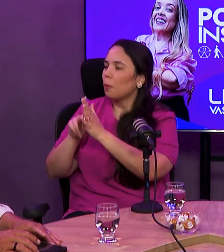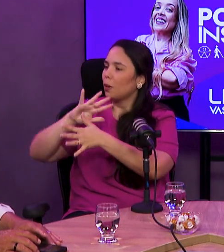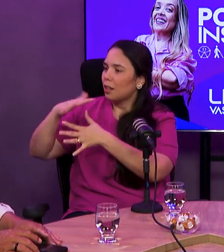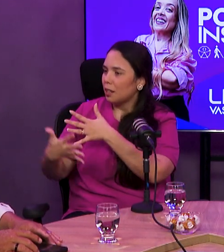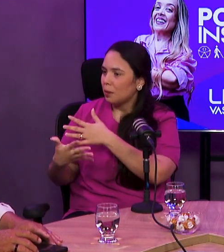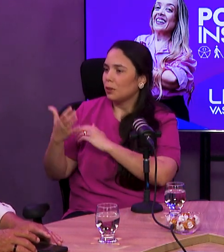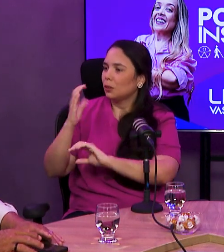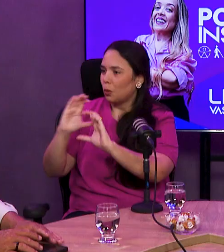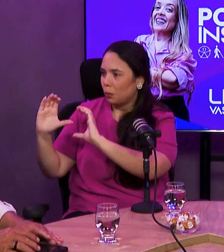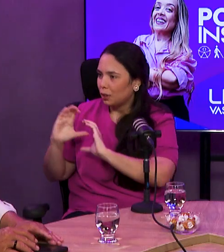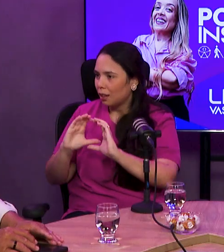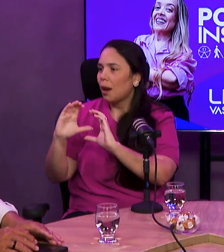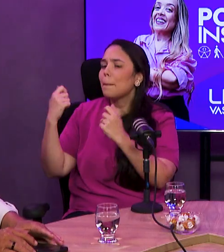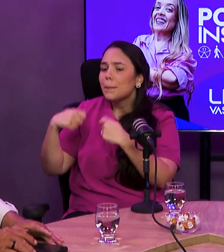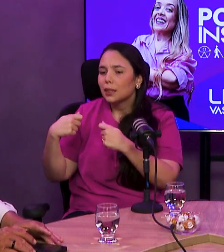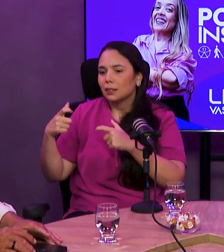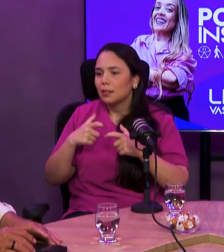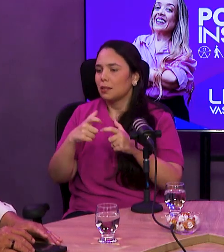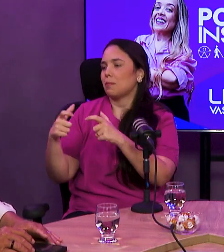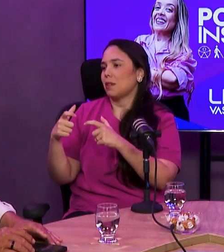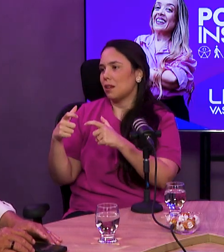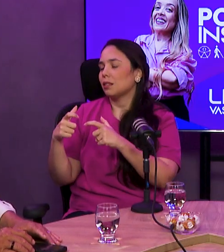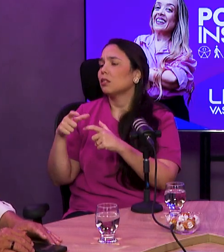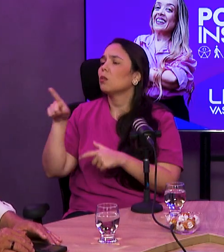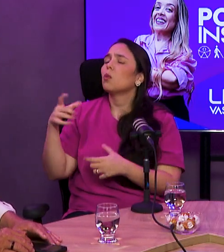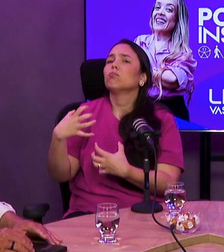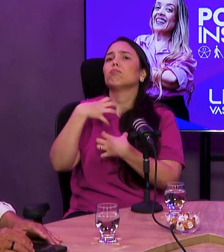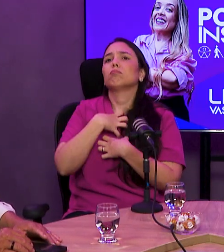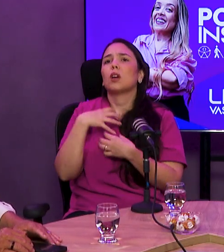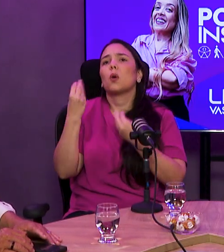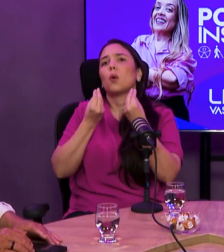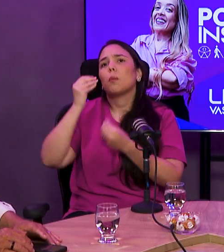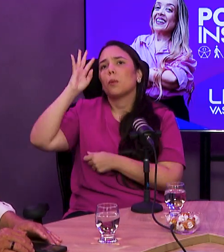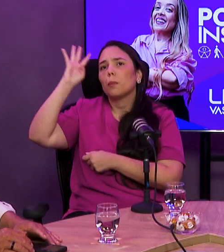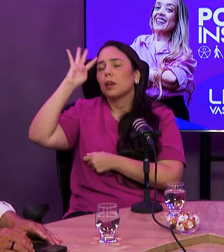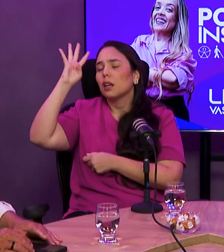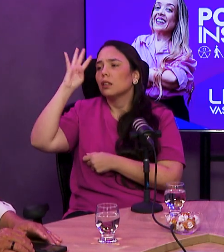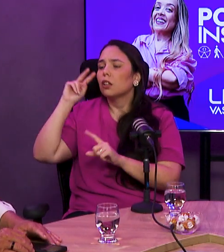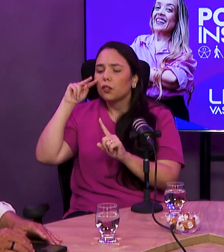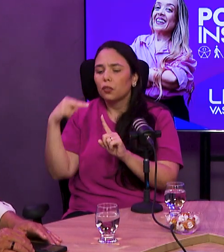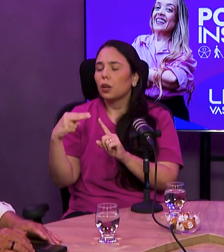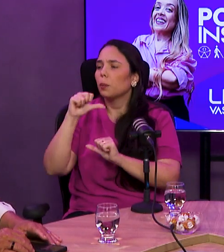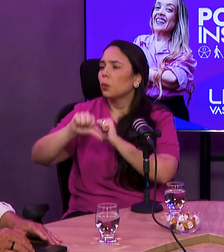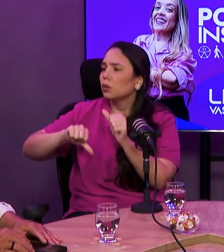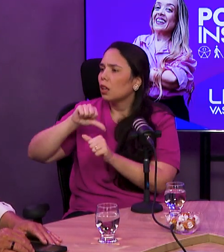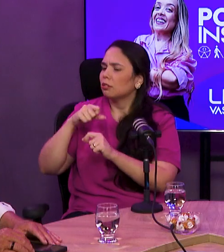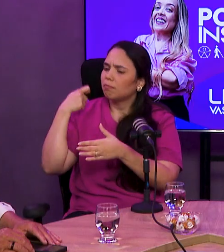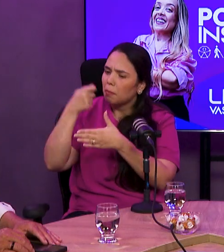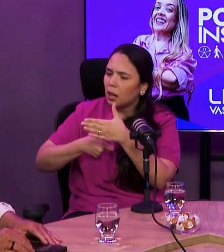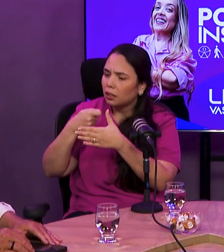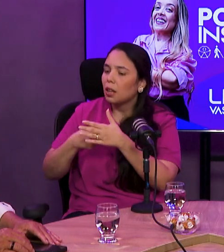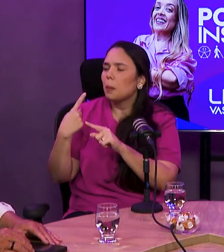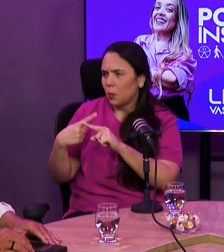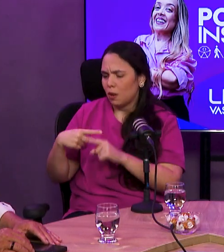comunicar. E tem que ter em todos os espaços. Como é que vocês vê isso, essa mudança, essa batalha, que eu acho que